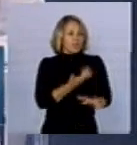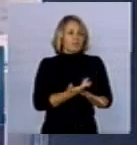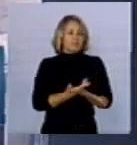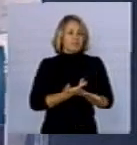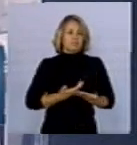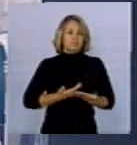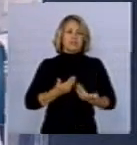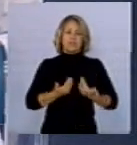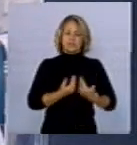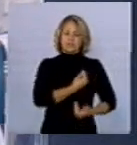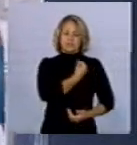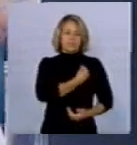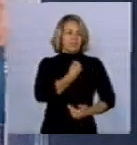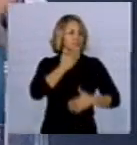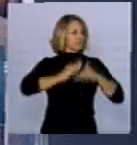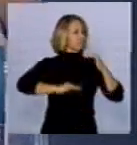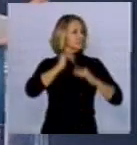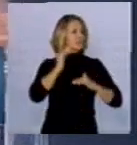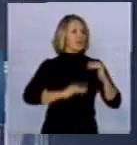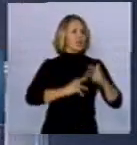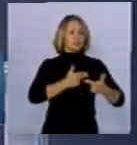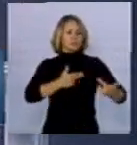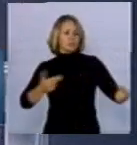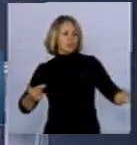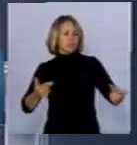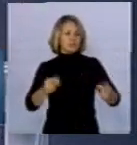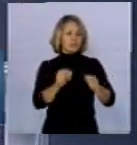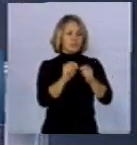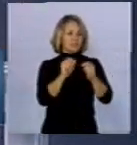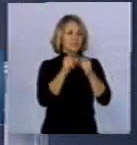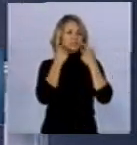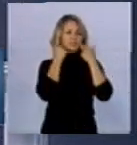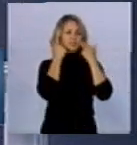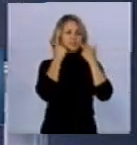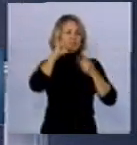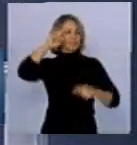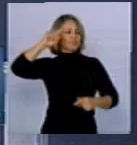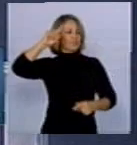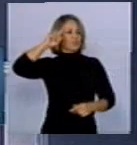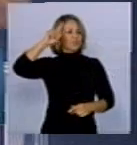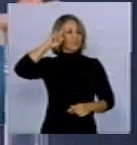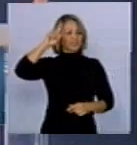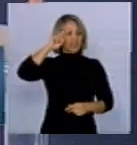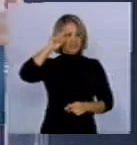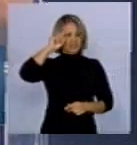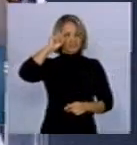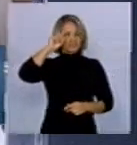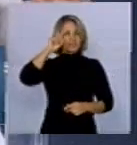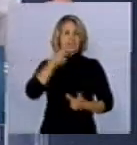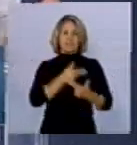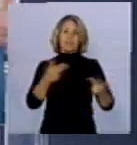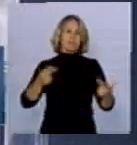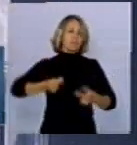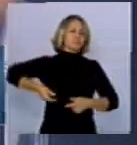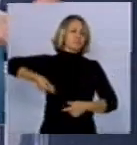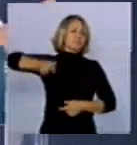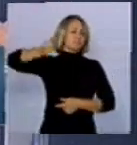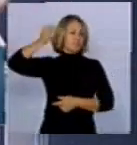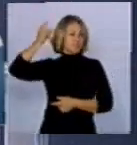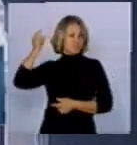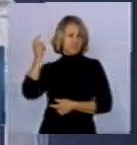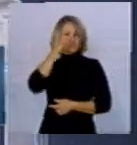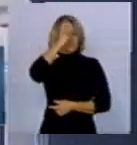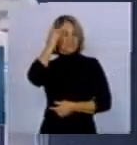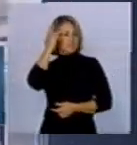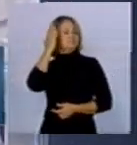de vida hábitos costumes né isso é uma coisa antiga que todo mundo